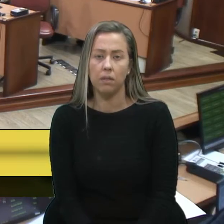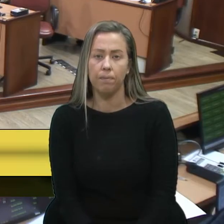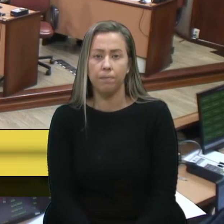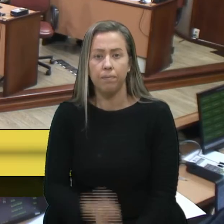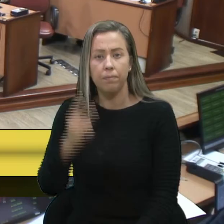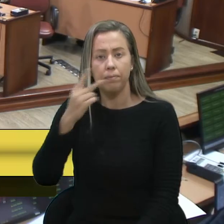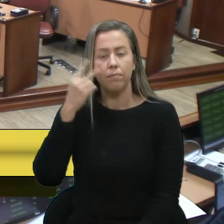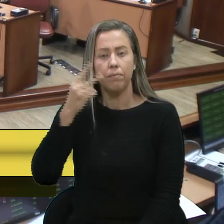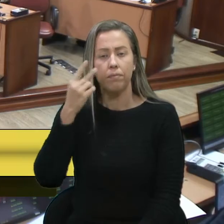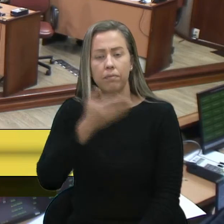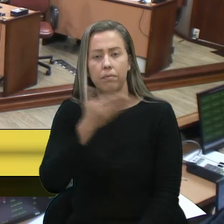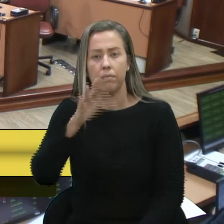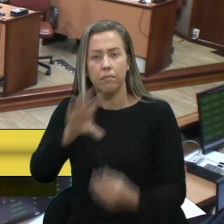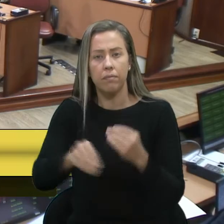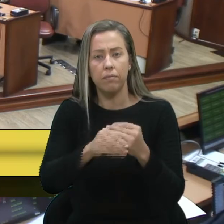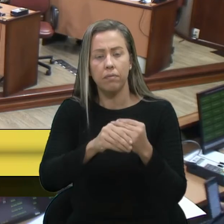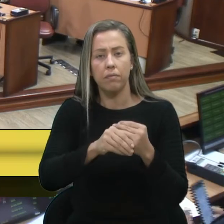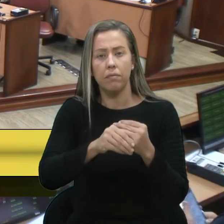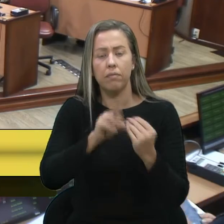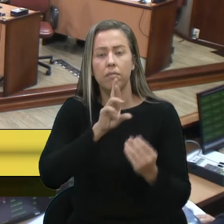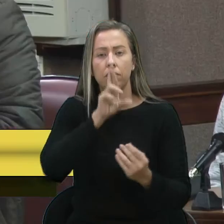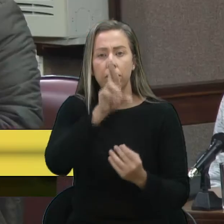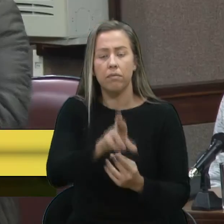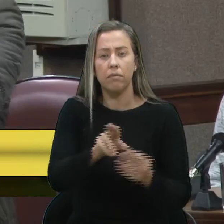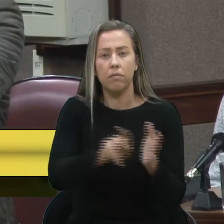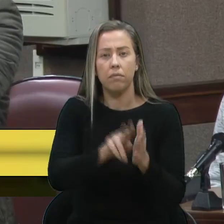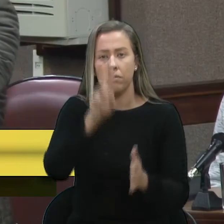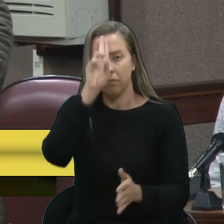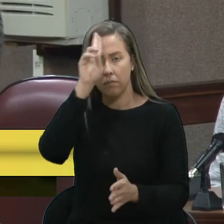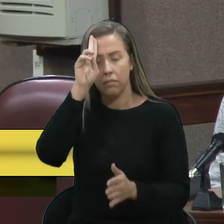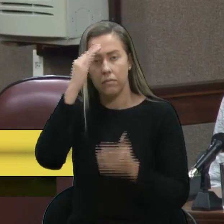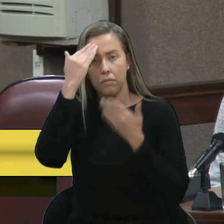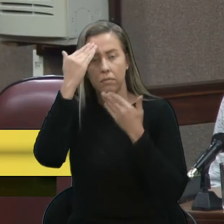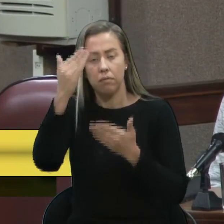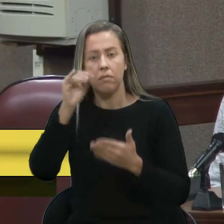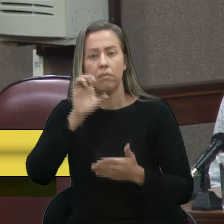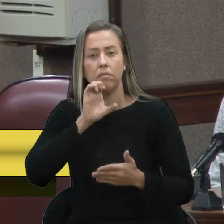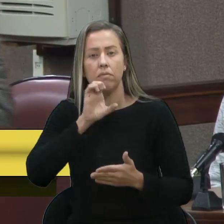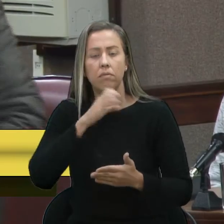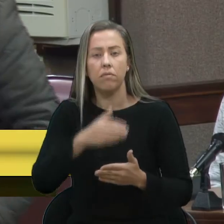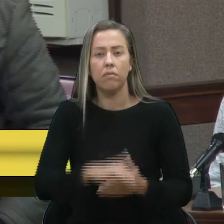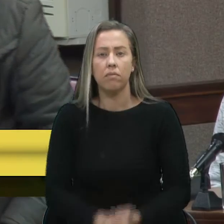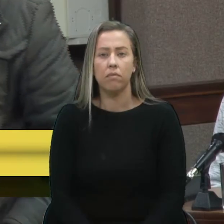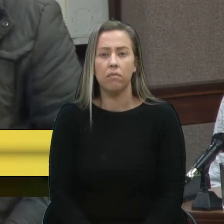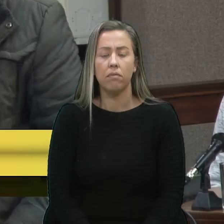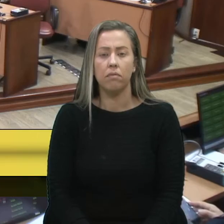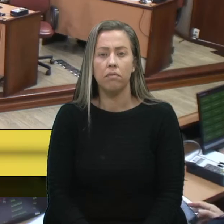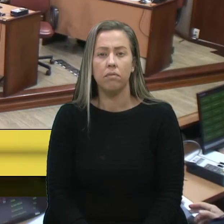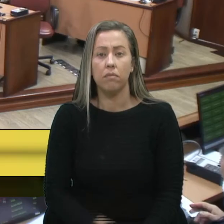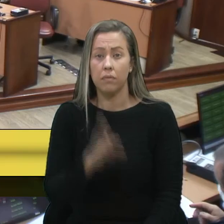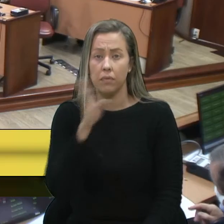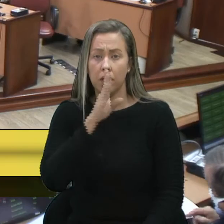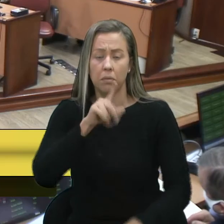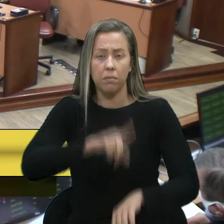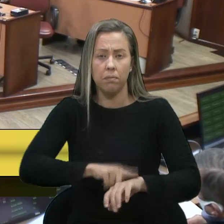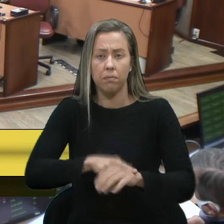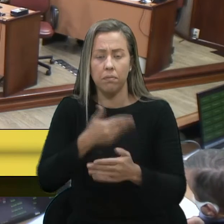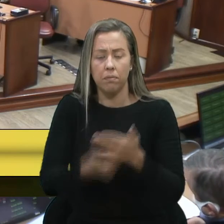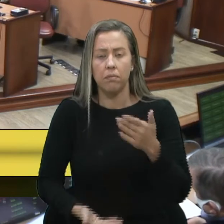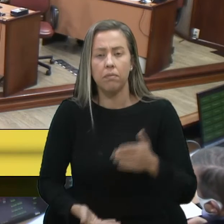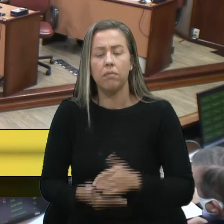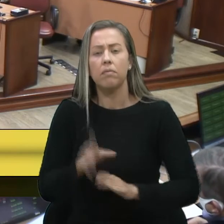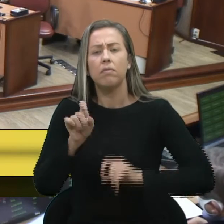Vereadora Estela, a senhora complementou minha fala aqui da resposta da questão do Uber. Obrigado, vereadora Estela. Dá uma Sua parte. Rapidinho, para não tomar todo o tempo.